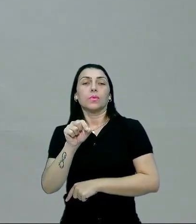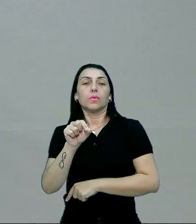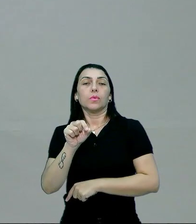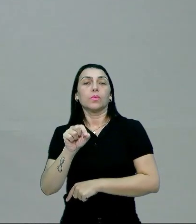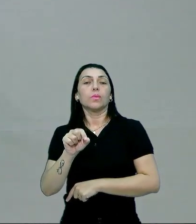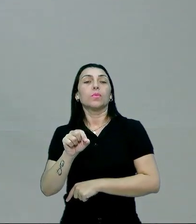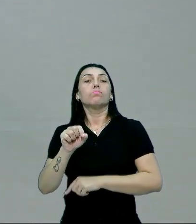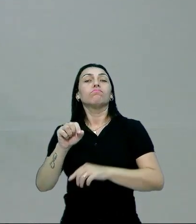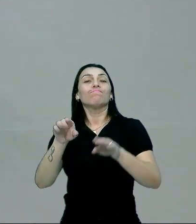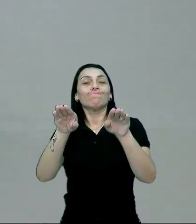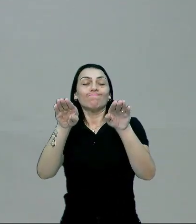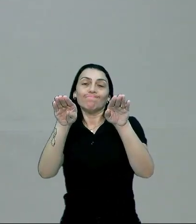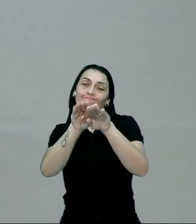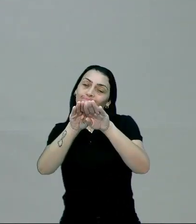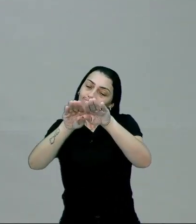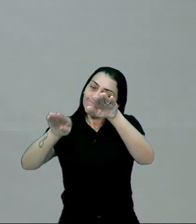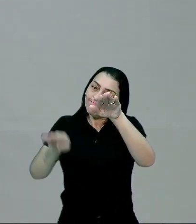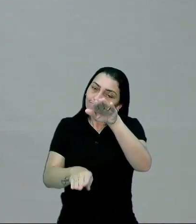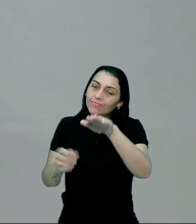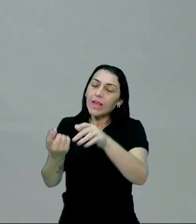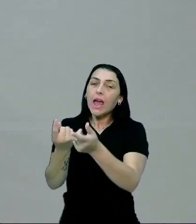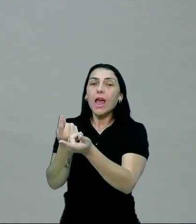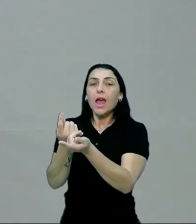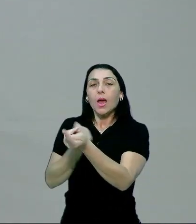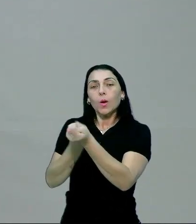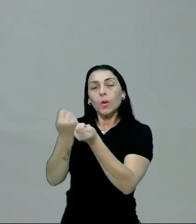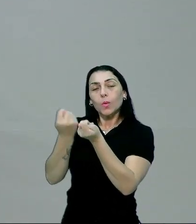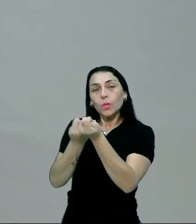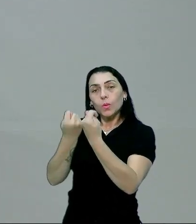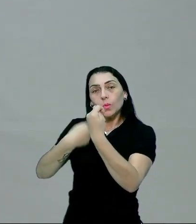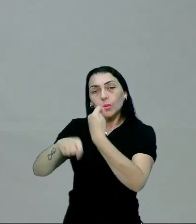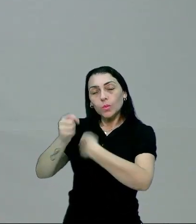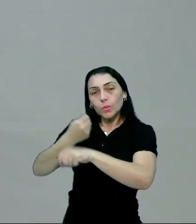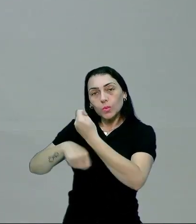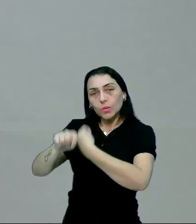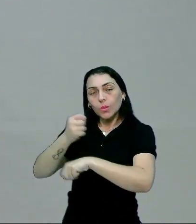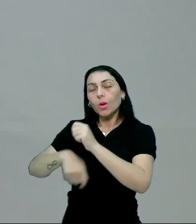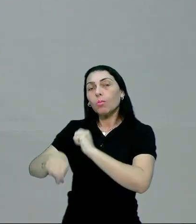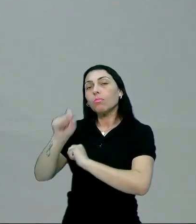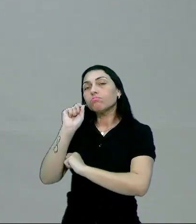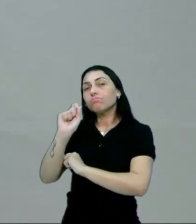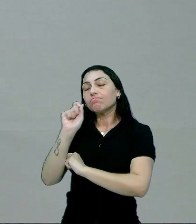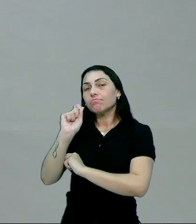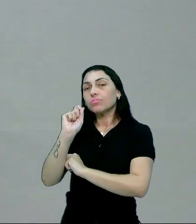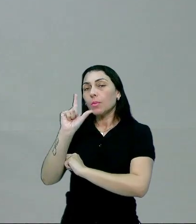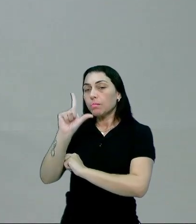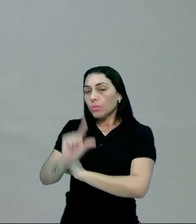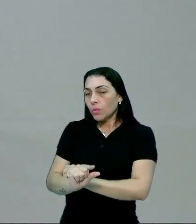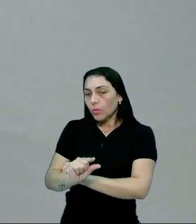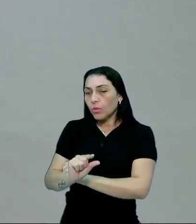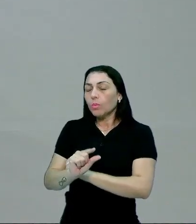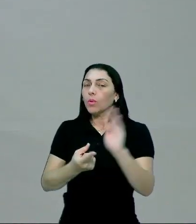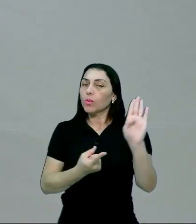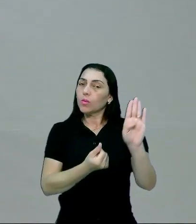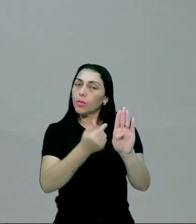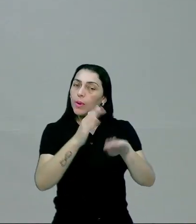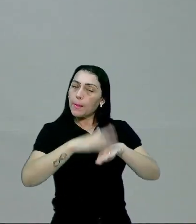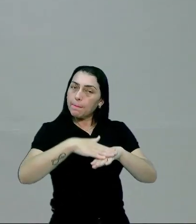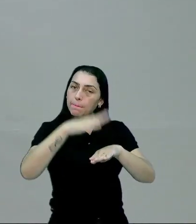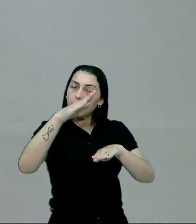de desvantagem econômica em relação ao burguês. Por isso que é a